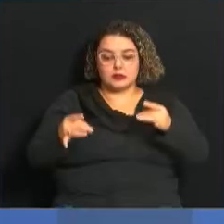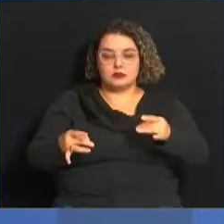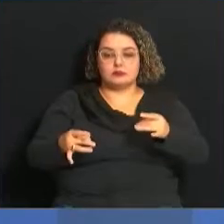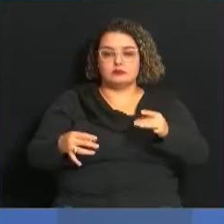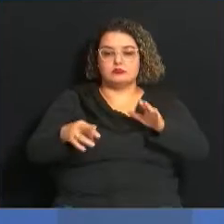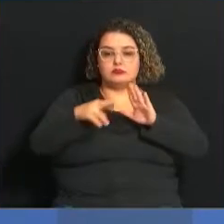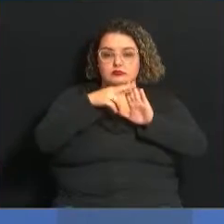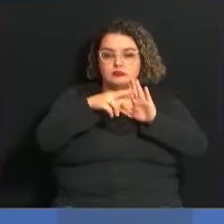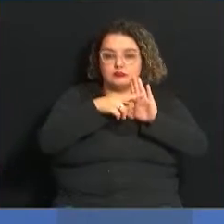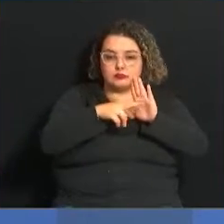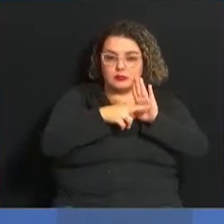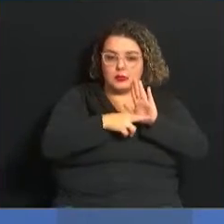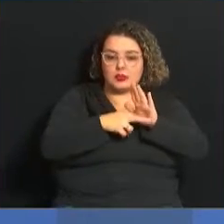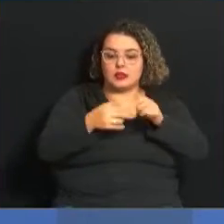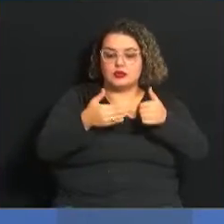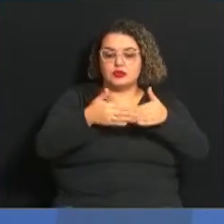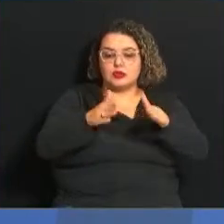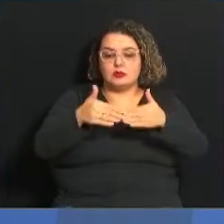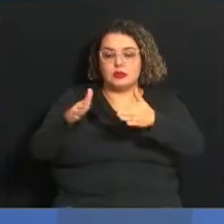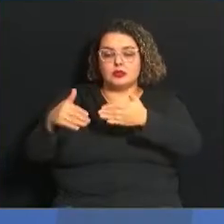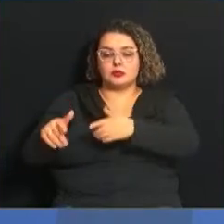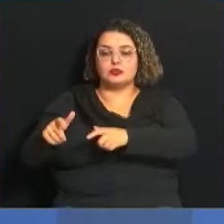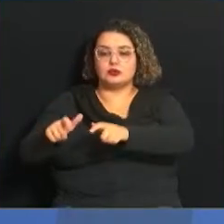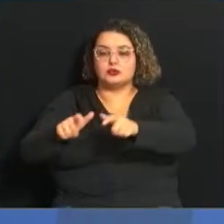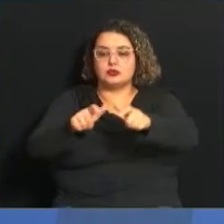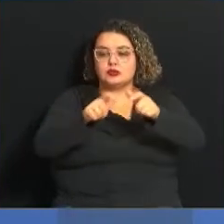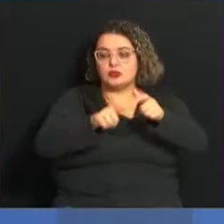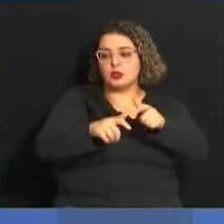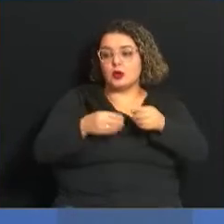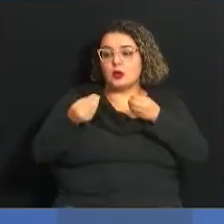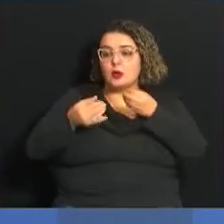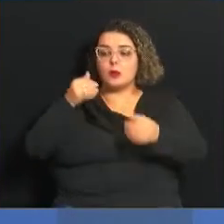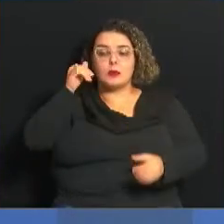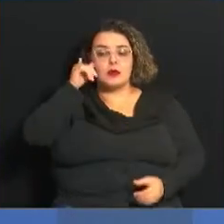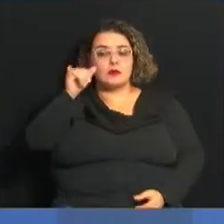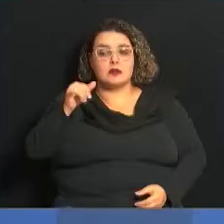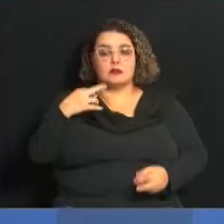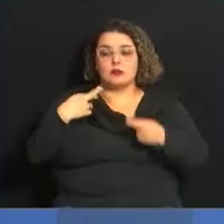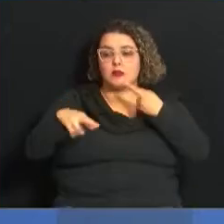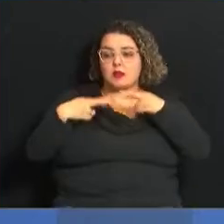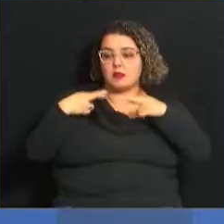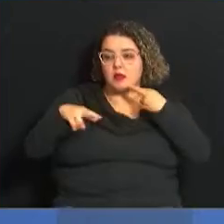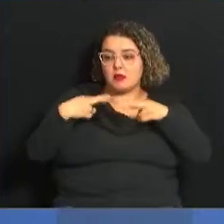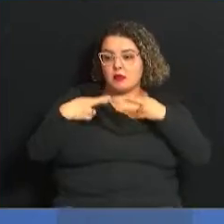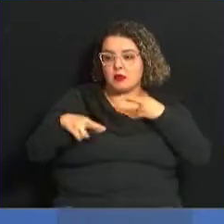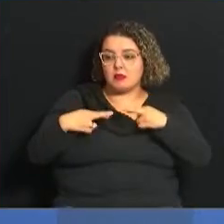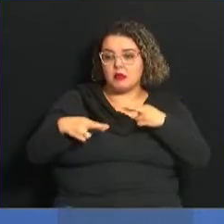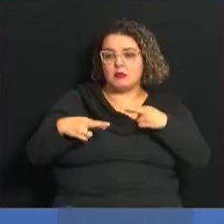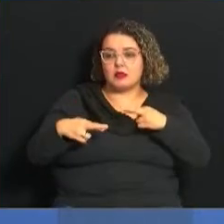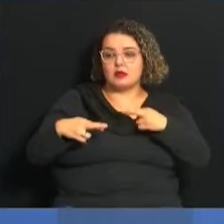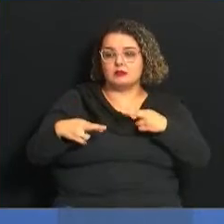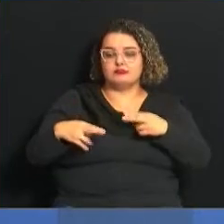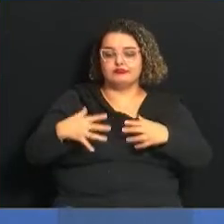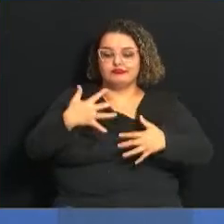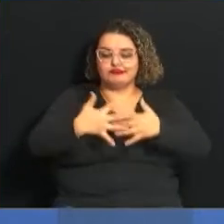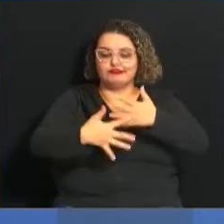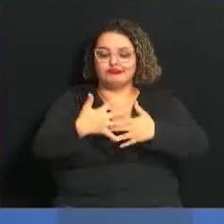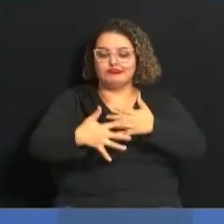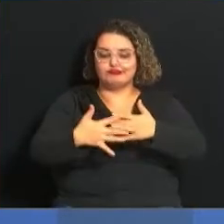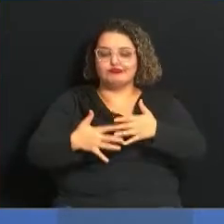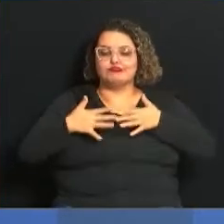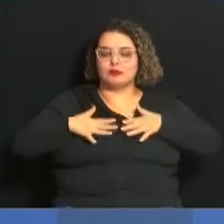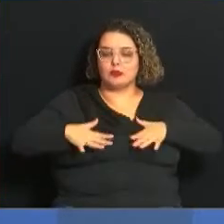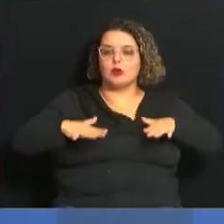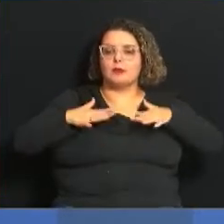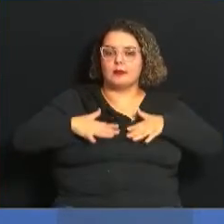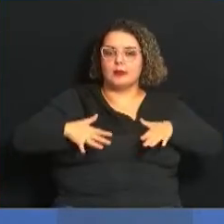de comércios e também sobre como evitar reclamações de perturbação do sossego da comunidade. Estará em discussão